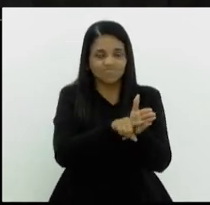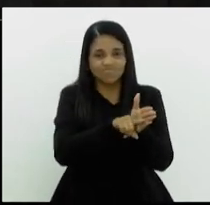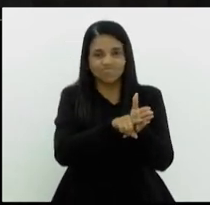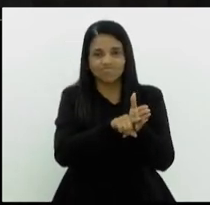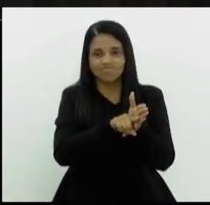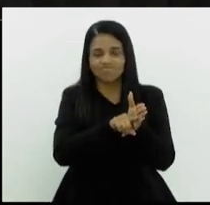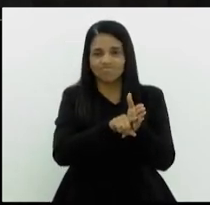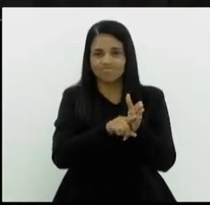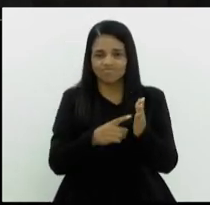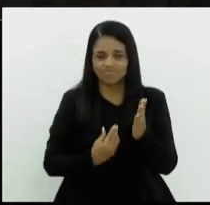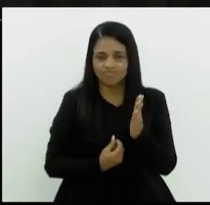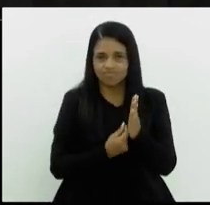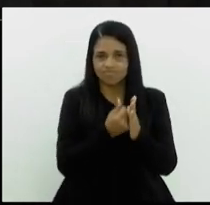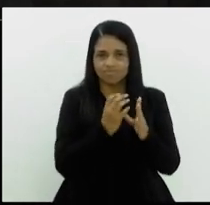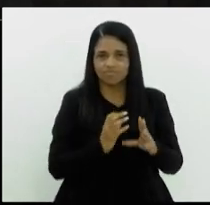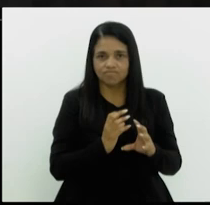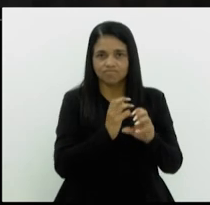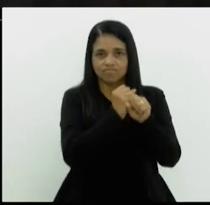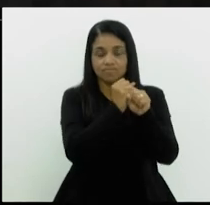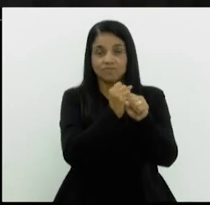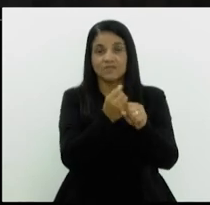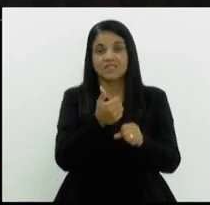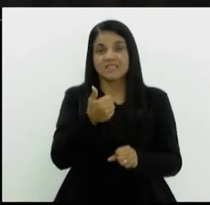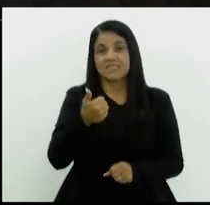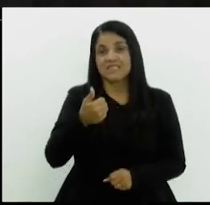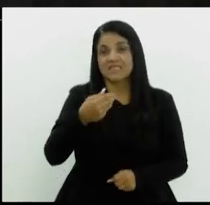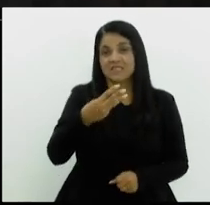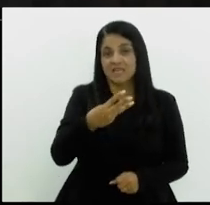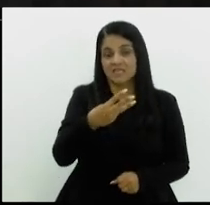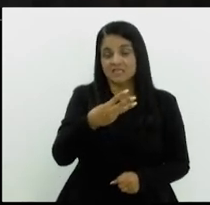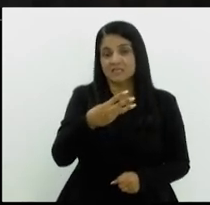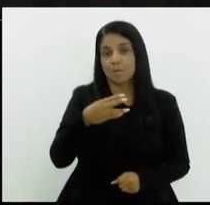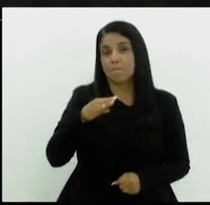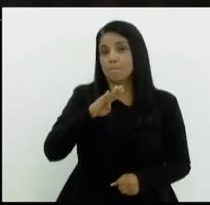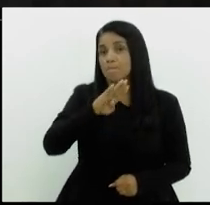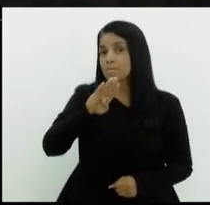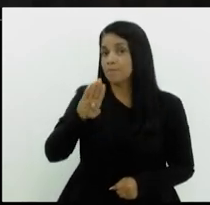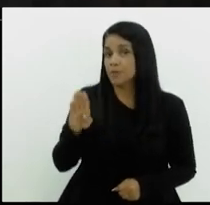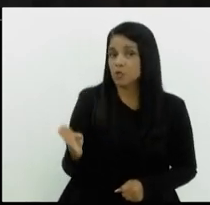orçamentário de 13